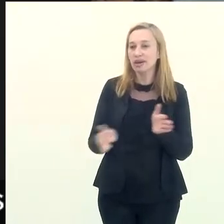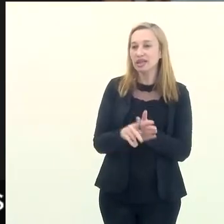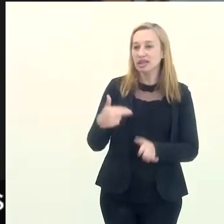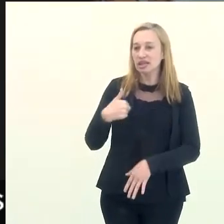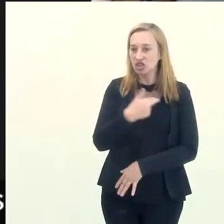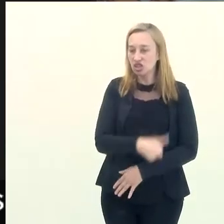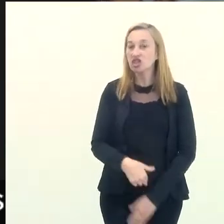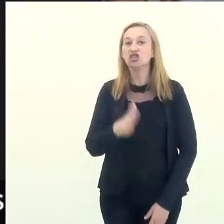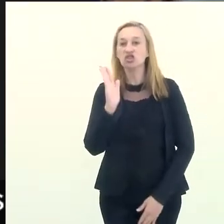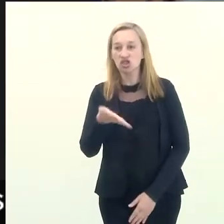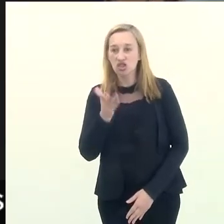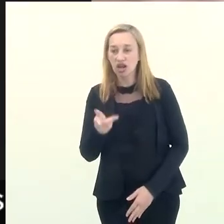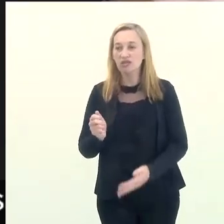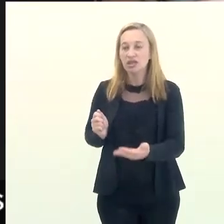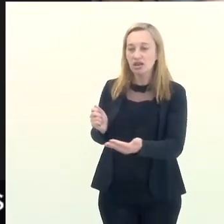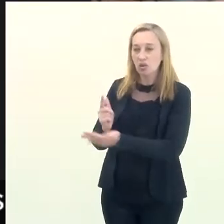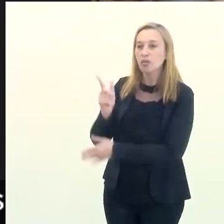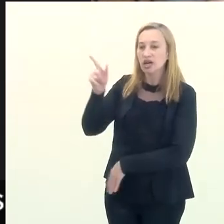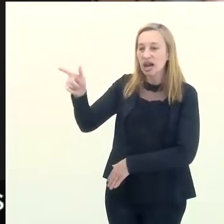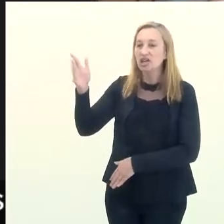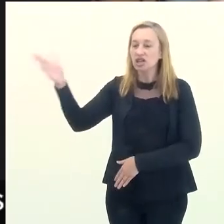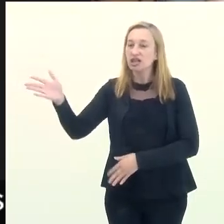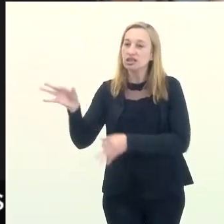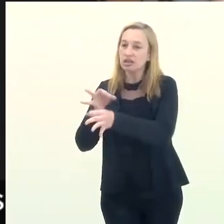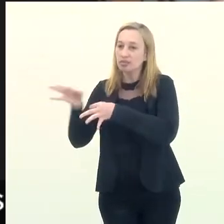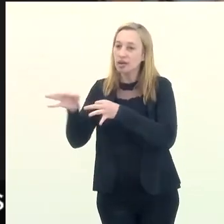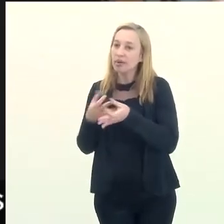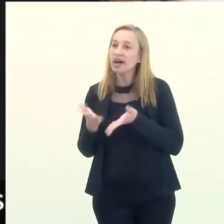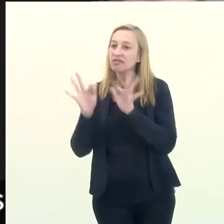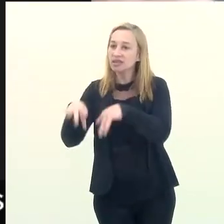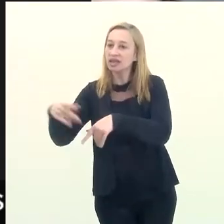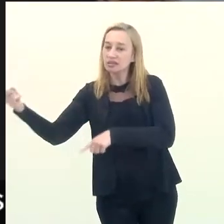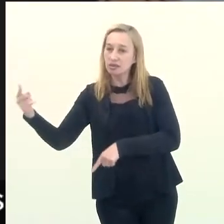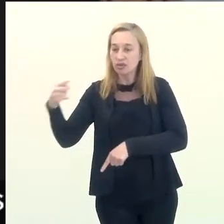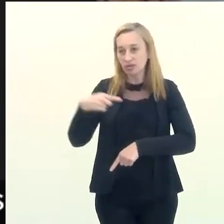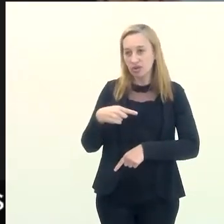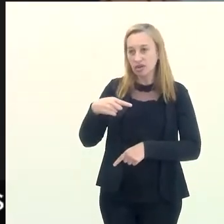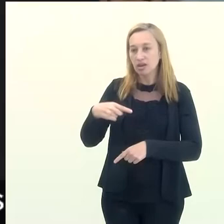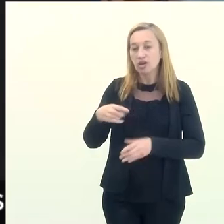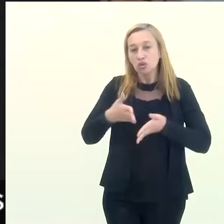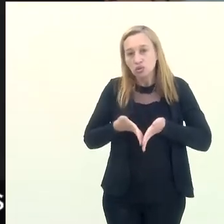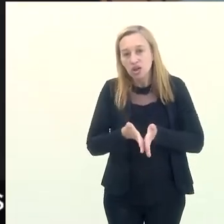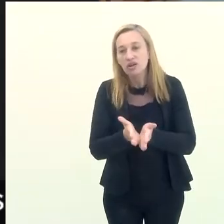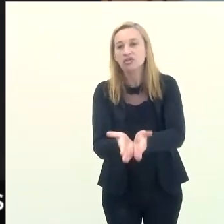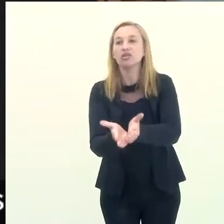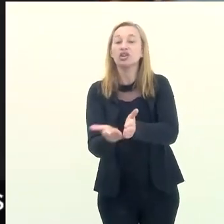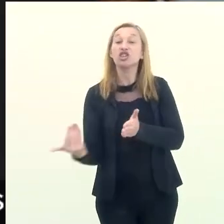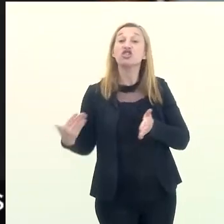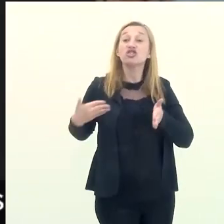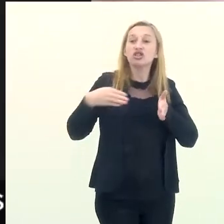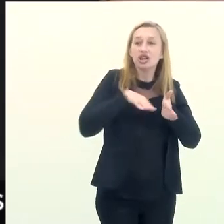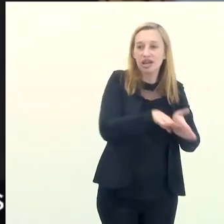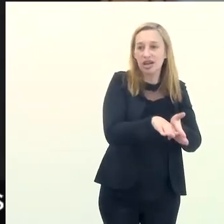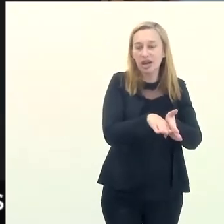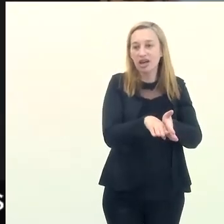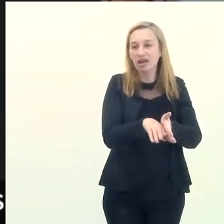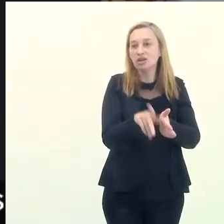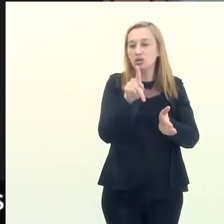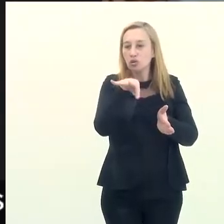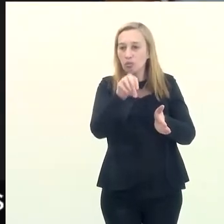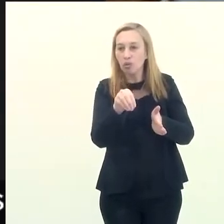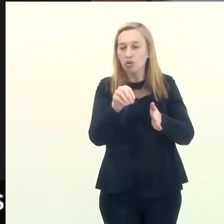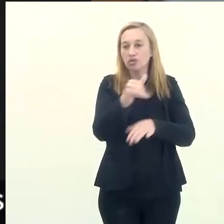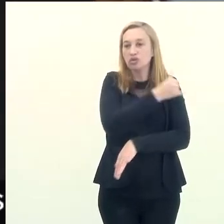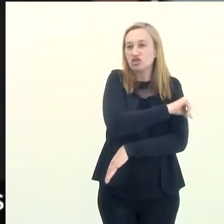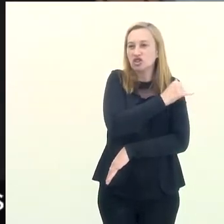China. Nós já fizemos a importação, então eles estão sendo agora finalizados para embarcarem no navio, chegarem no porto do